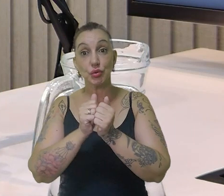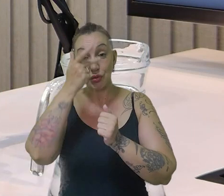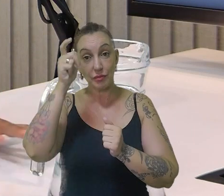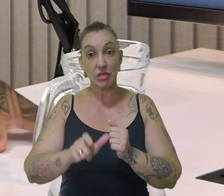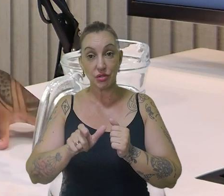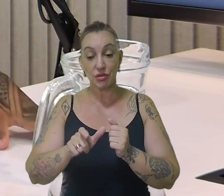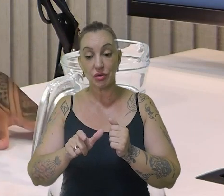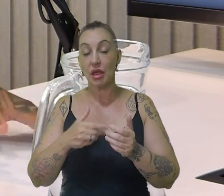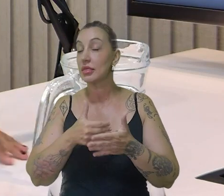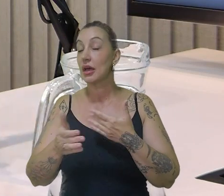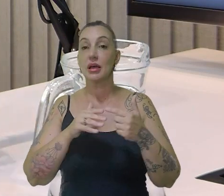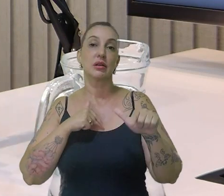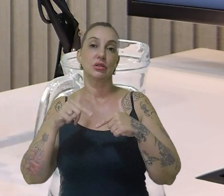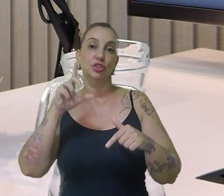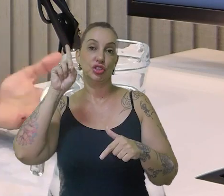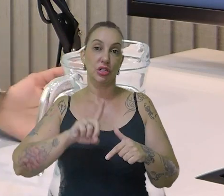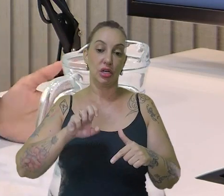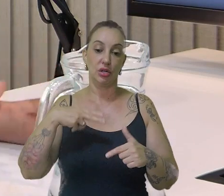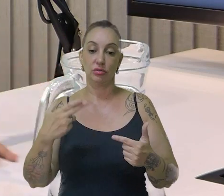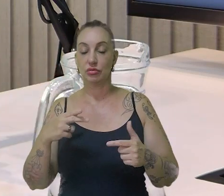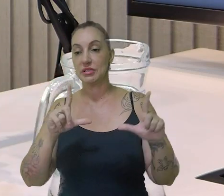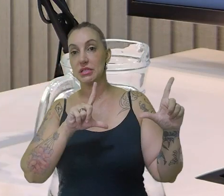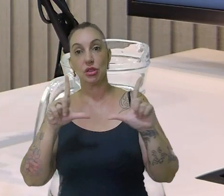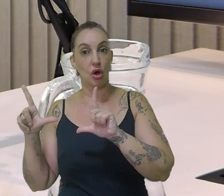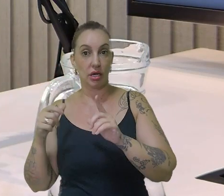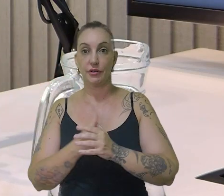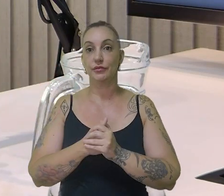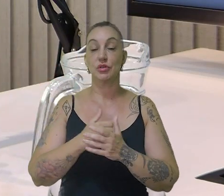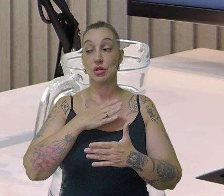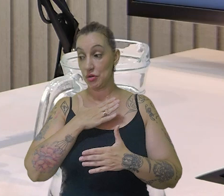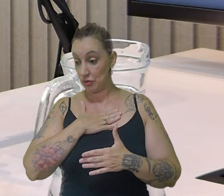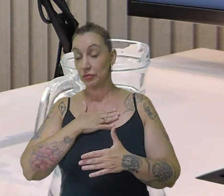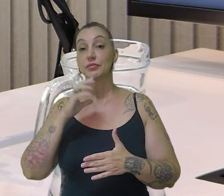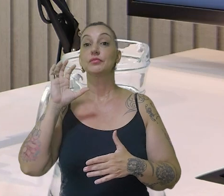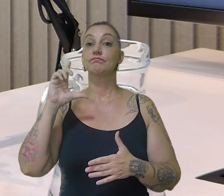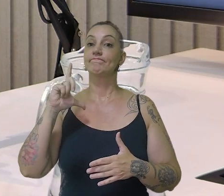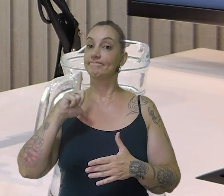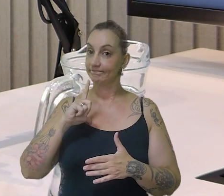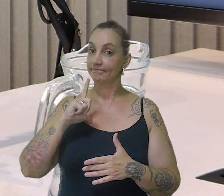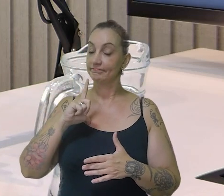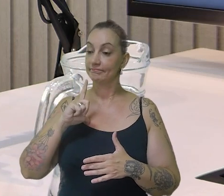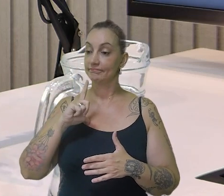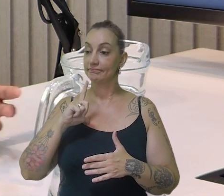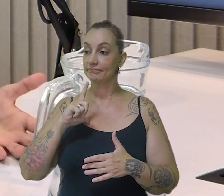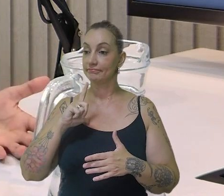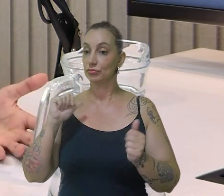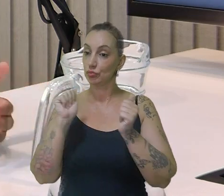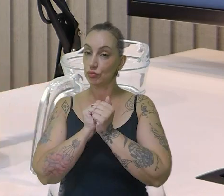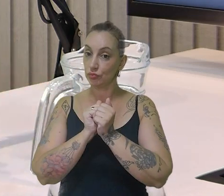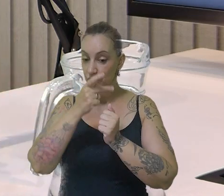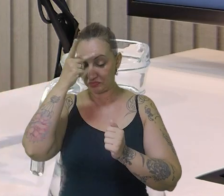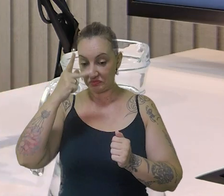pessoa independente do Trabalho sabe com o diretor ou com o cenógrafo e eu tenho é me cercado de